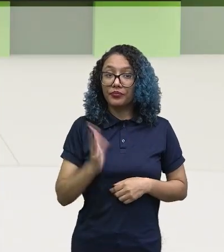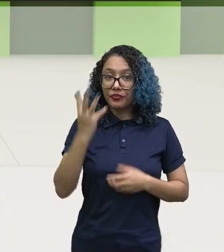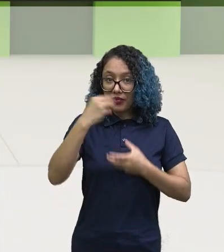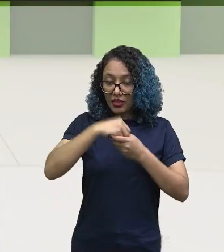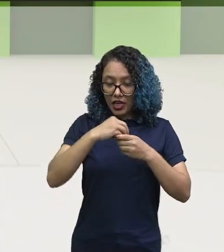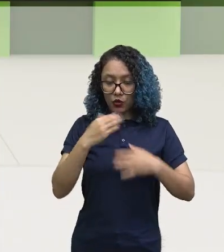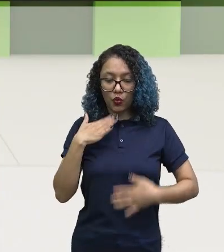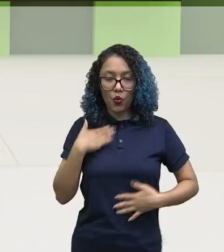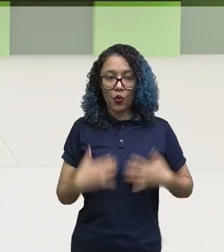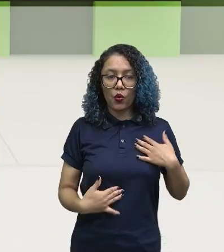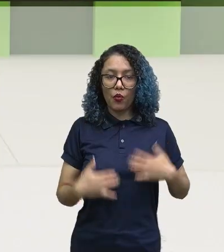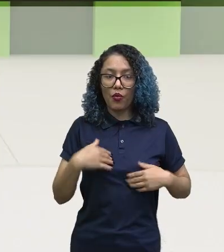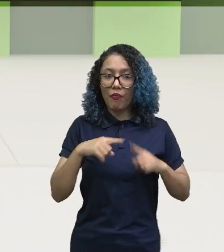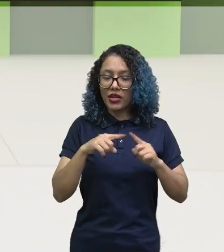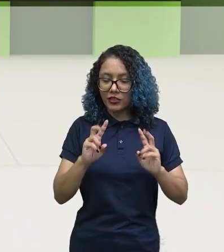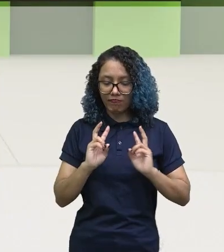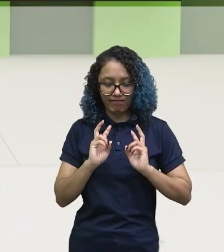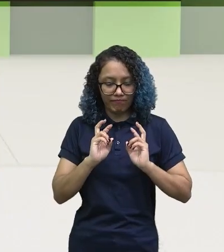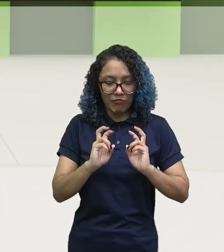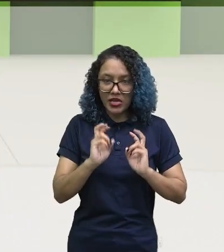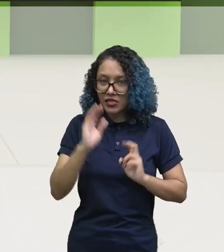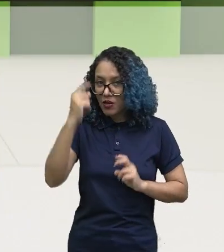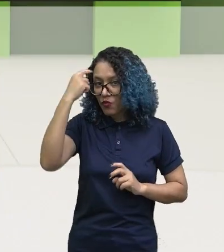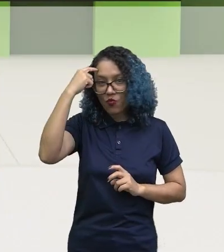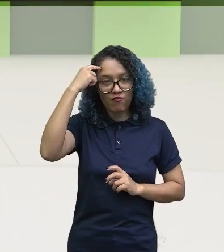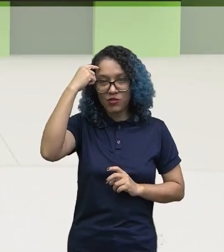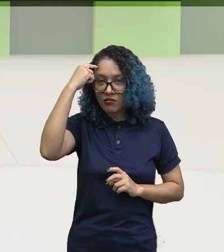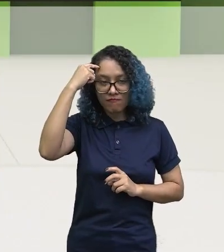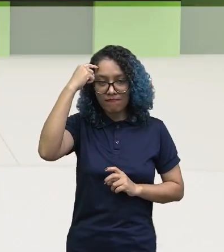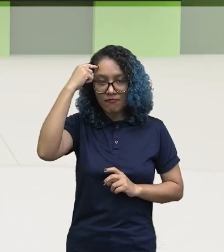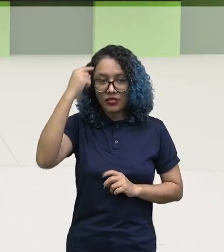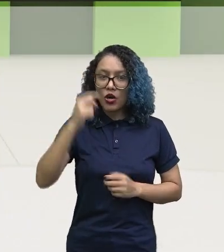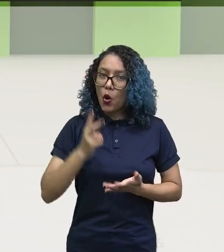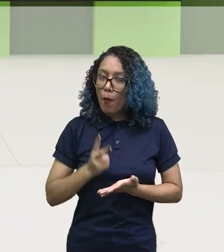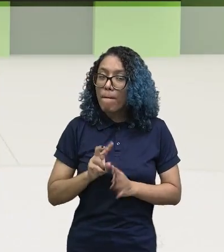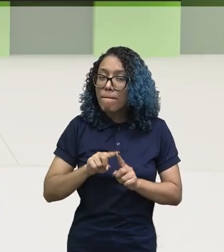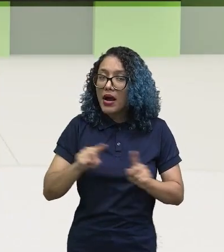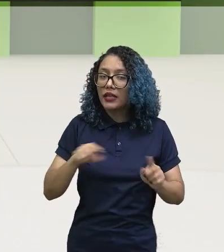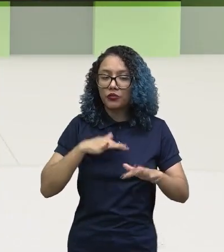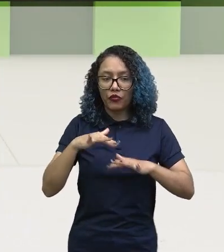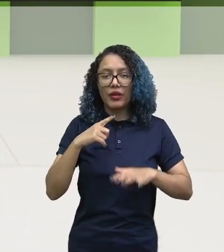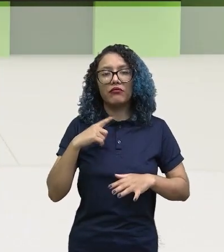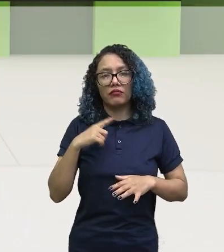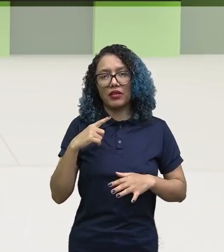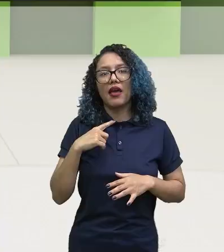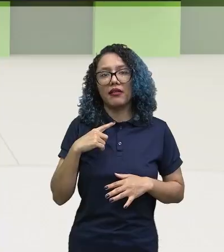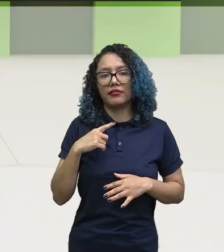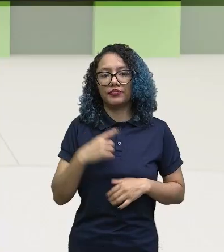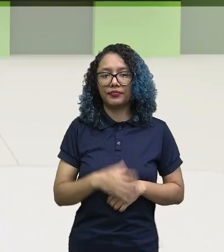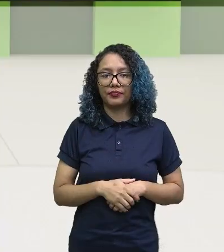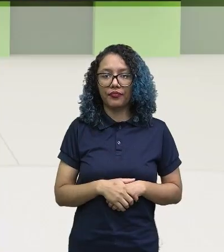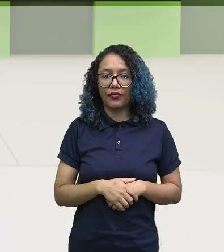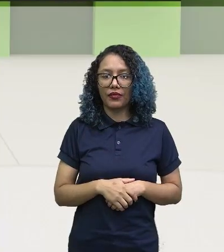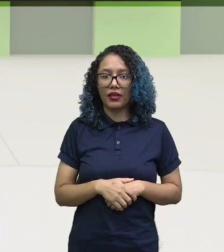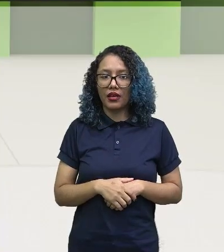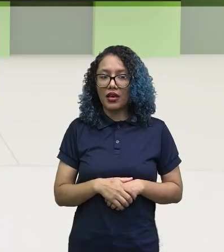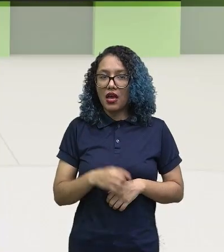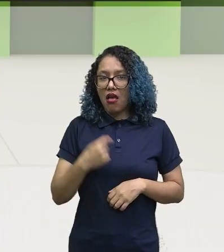meu organismo, mas que eu não estou pensando nele. Ele está ali sendo realizado de forma involuntária, sem que eu